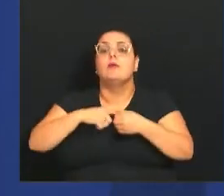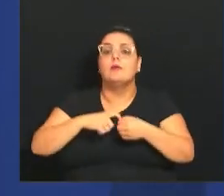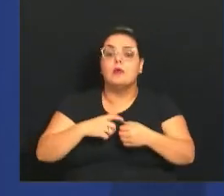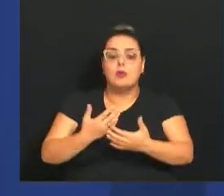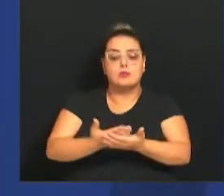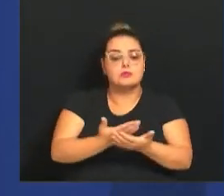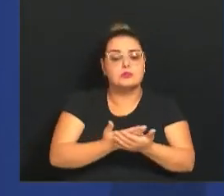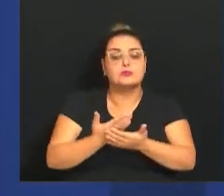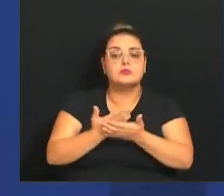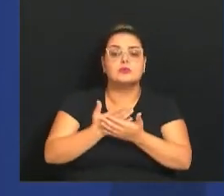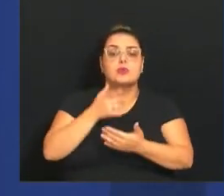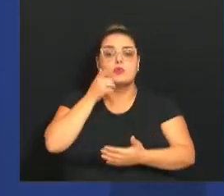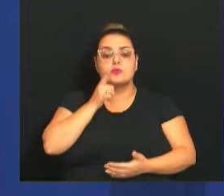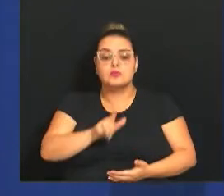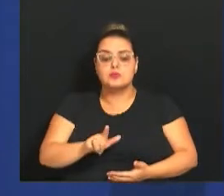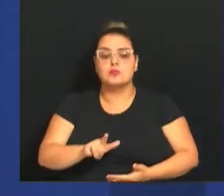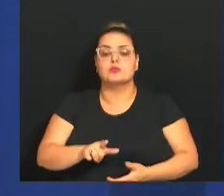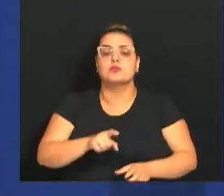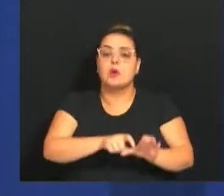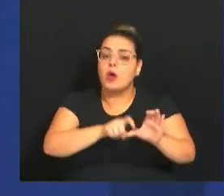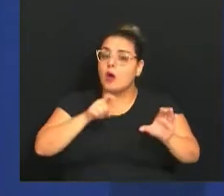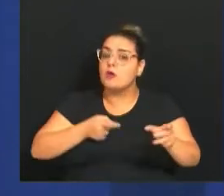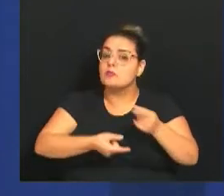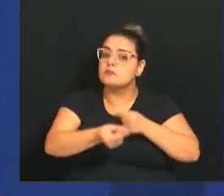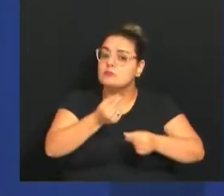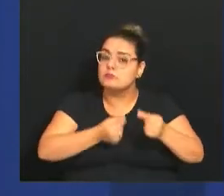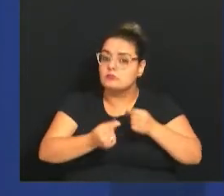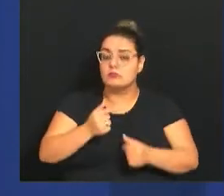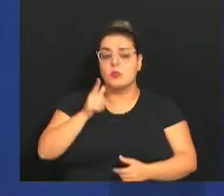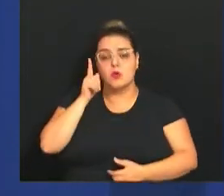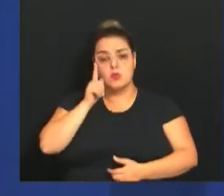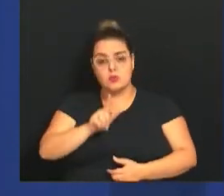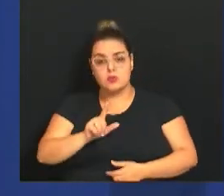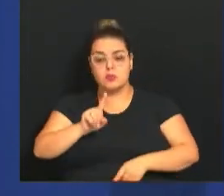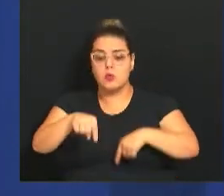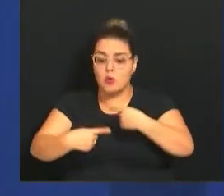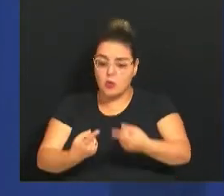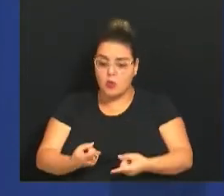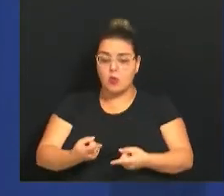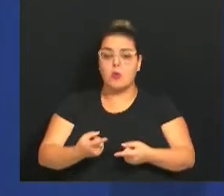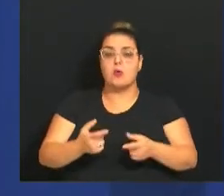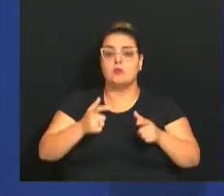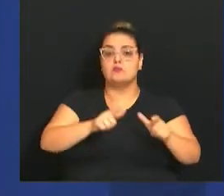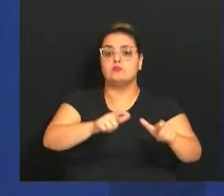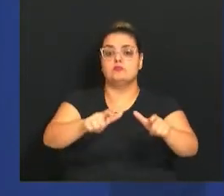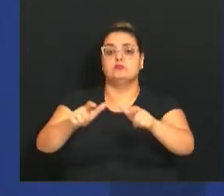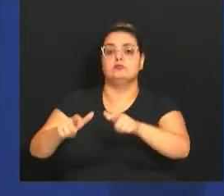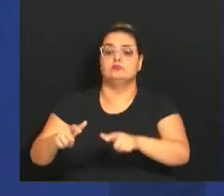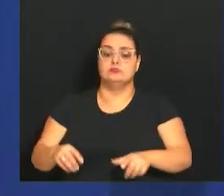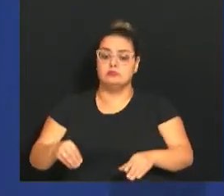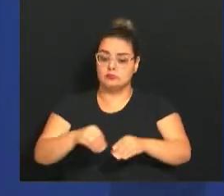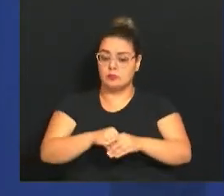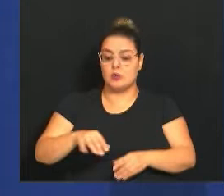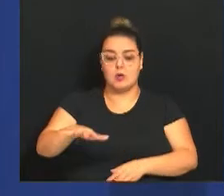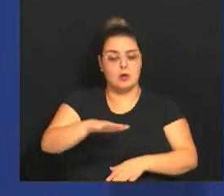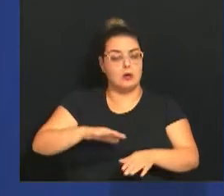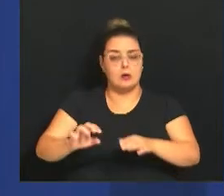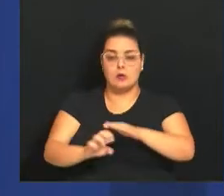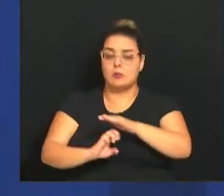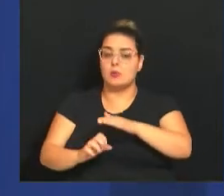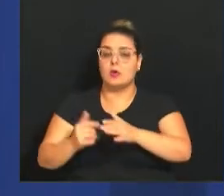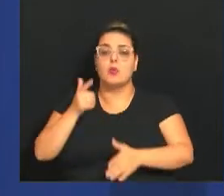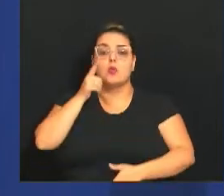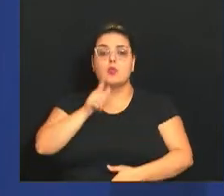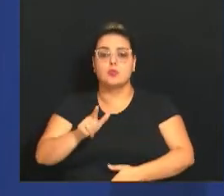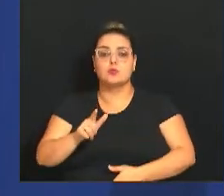estudos, que consigam buscar a independência financeira e consigam buscar outros cargos dentro das empresas, que a gente consiga buscar